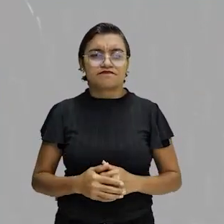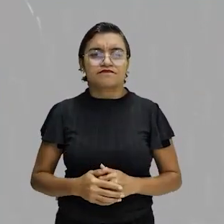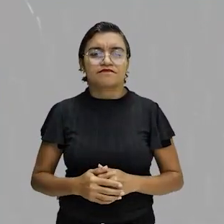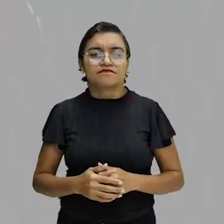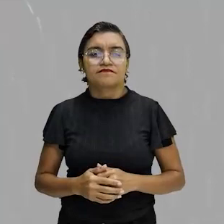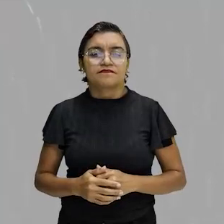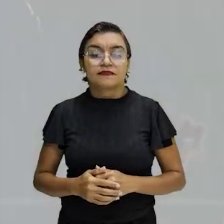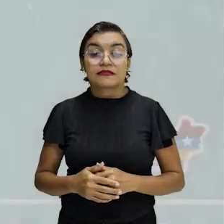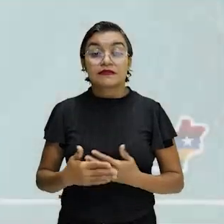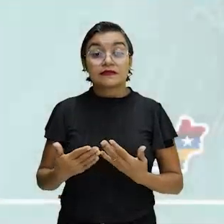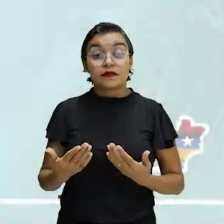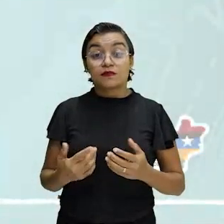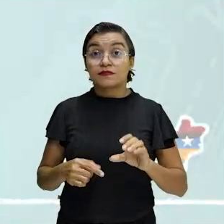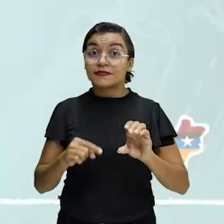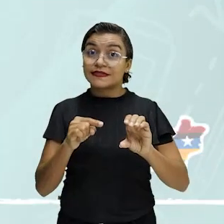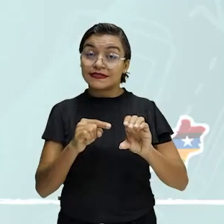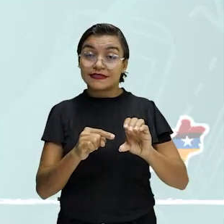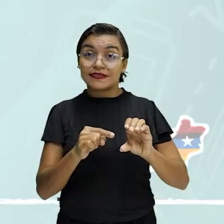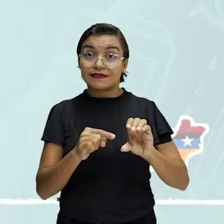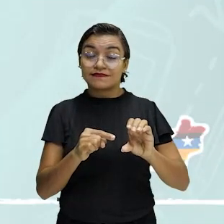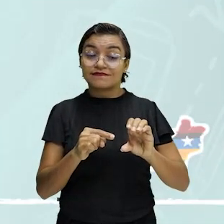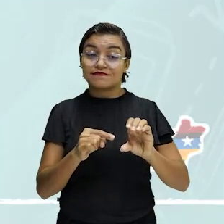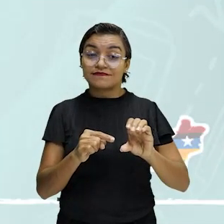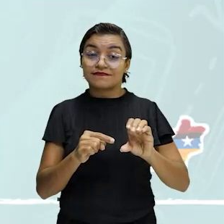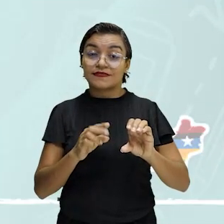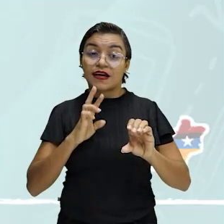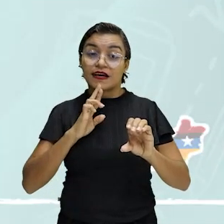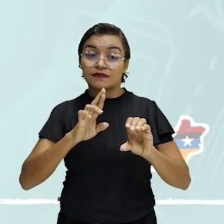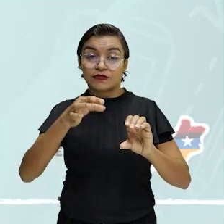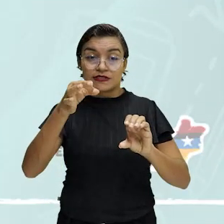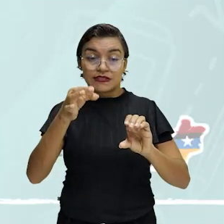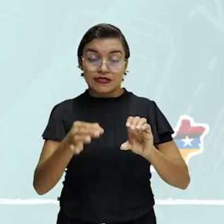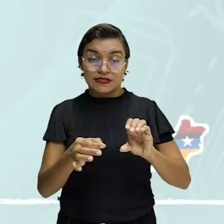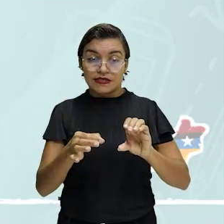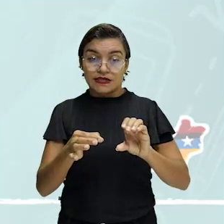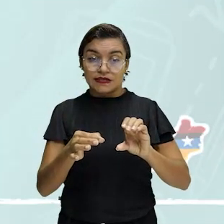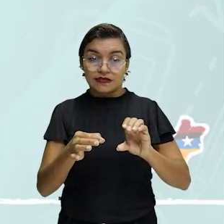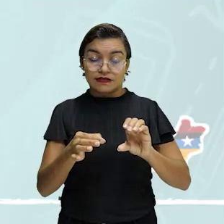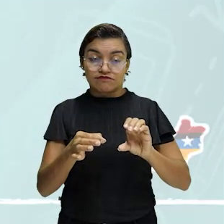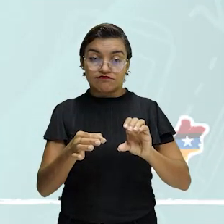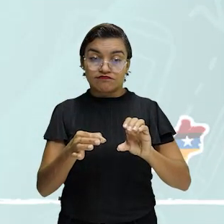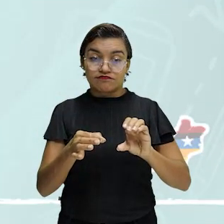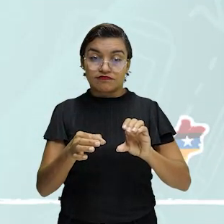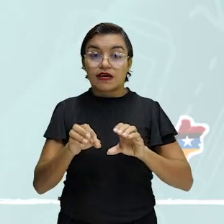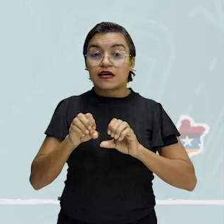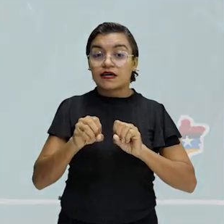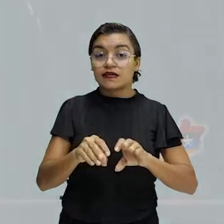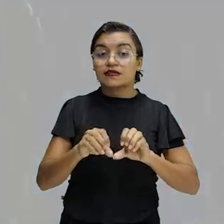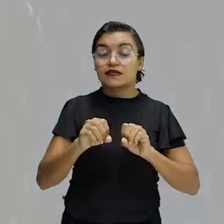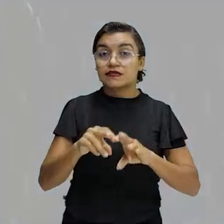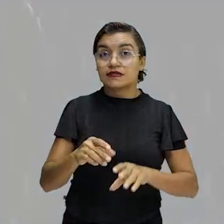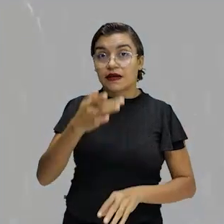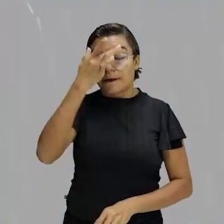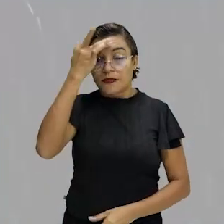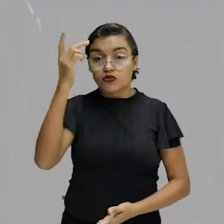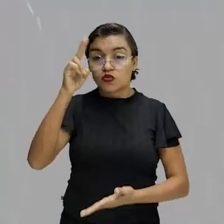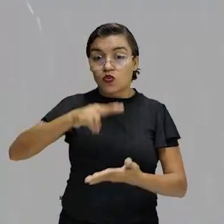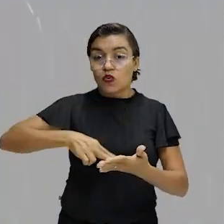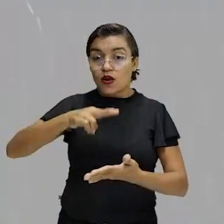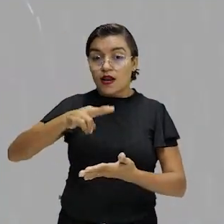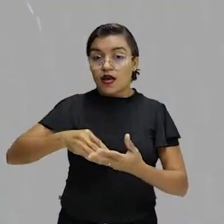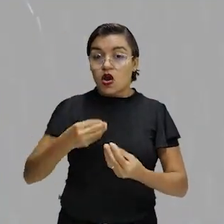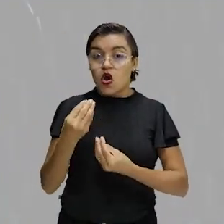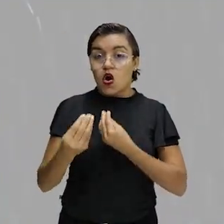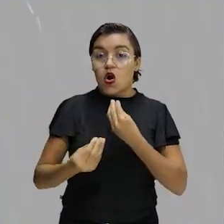correta. Opção correta, instruir o leitor sobre como ser eficiente no envio de currículo por e-mail. Ora, turma, se ele